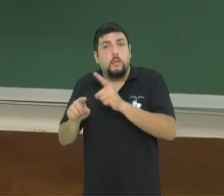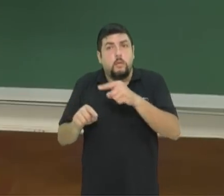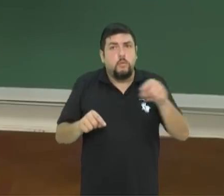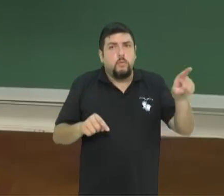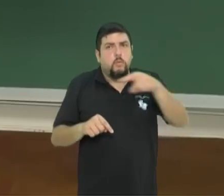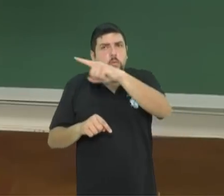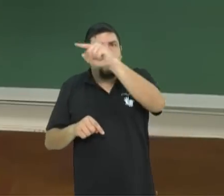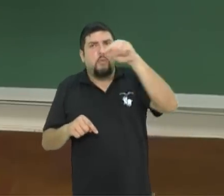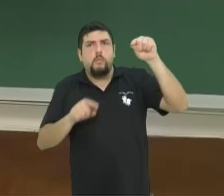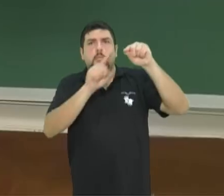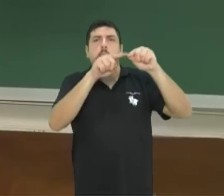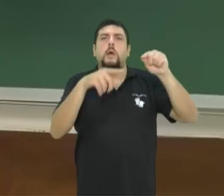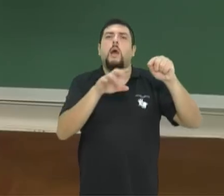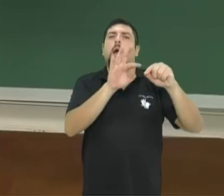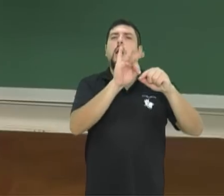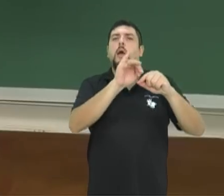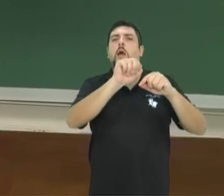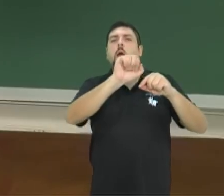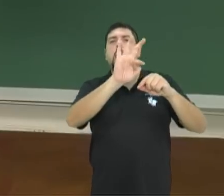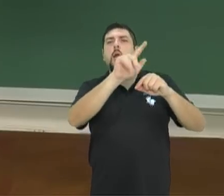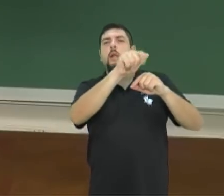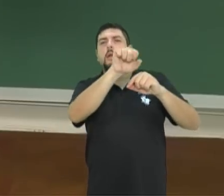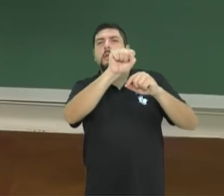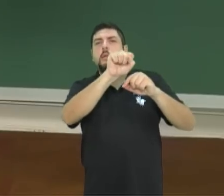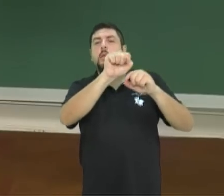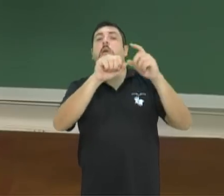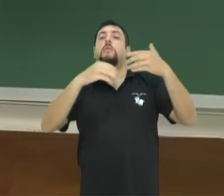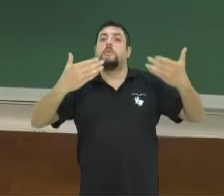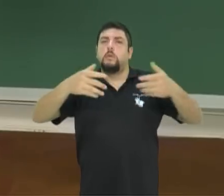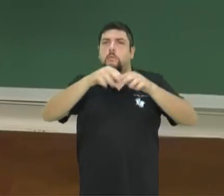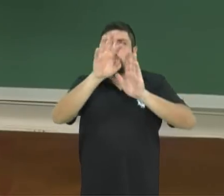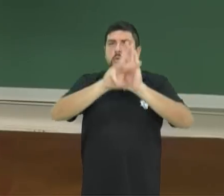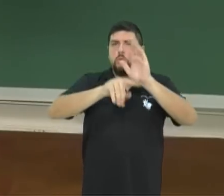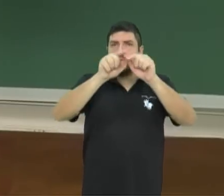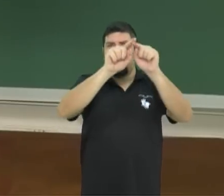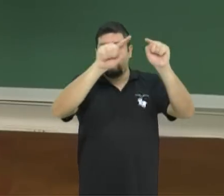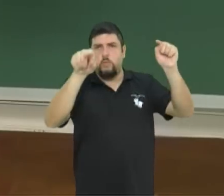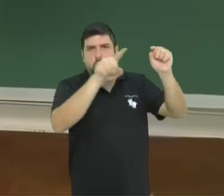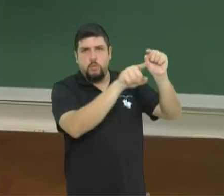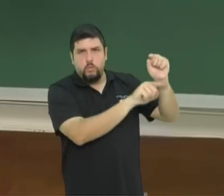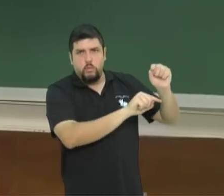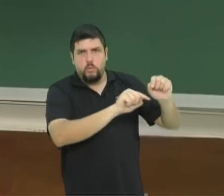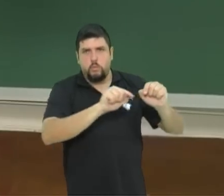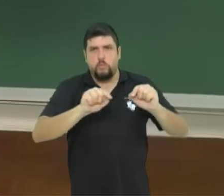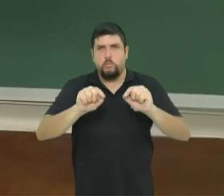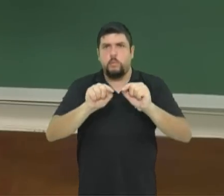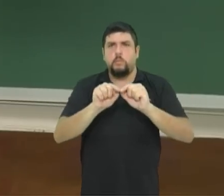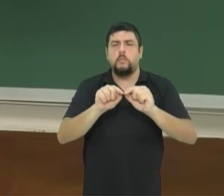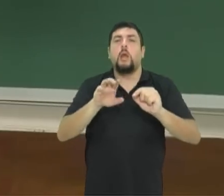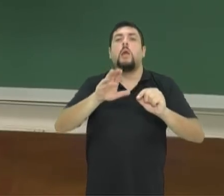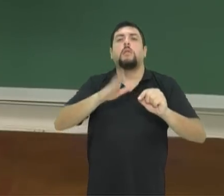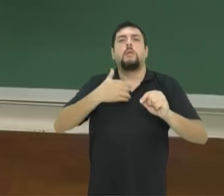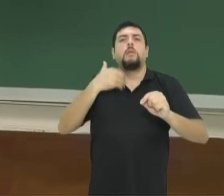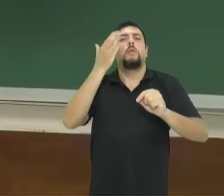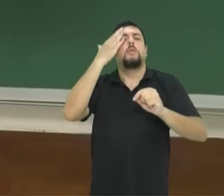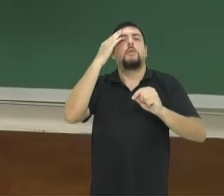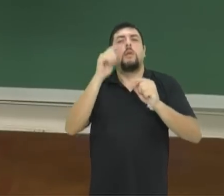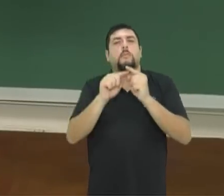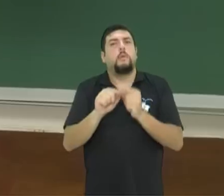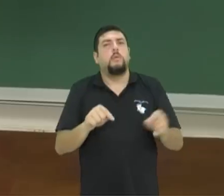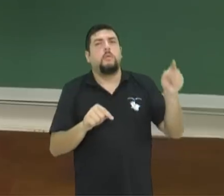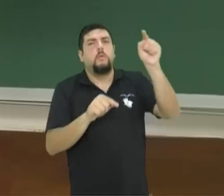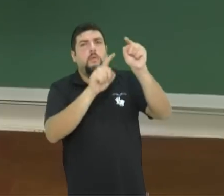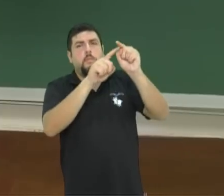ela. Quem era filho de Titã? Quando eu não sei se é ele ou ela, a gente tem um sujeito indeterminado. Nesse caso, está implícito que se